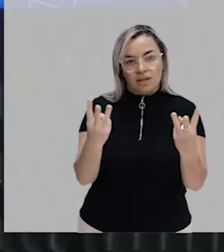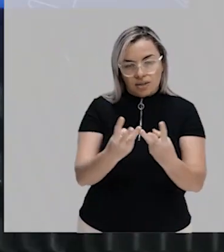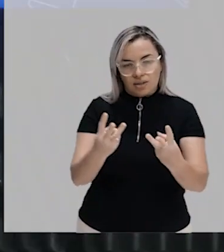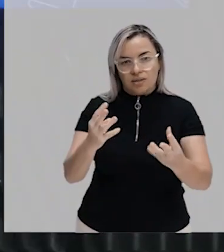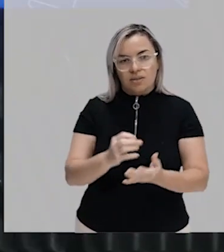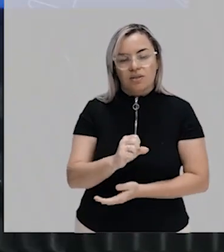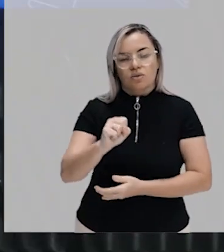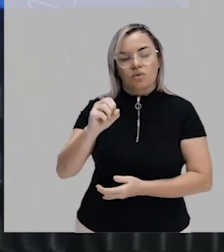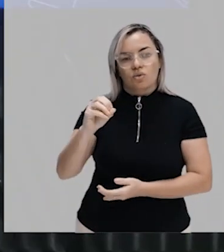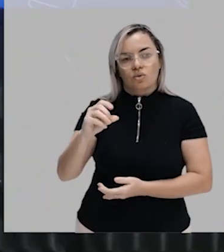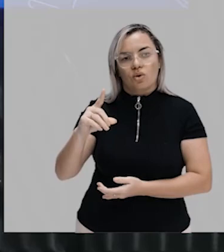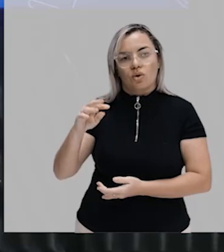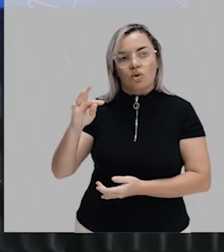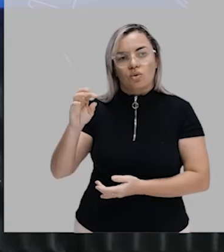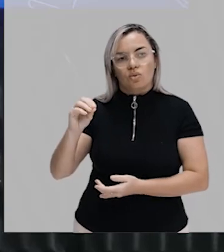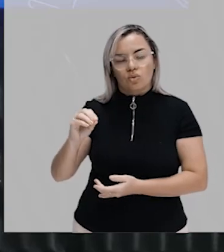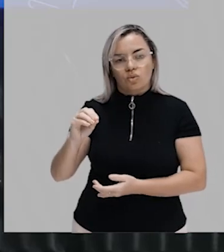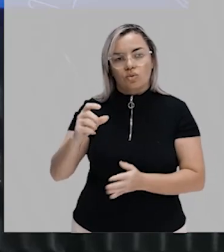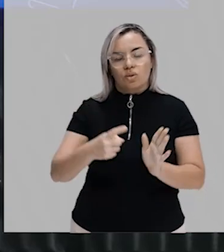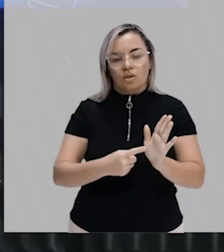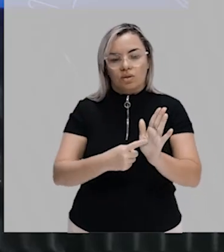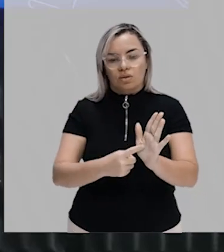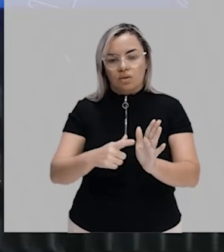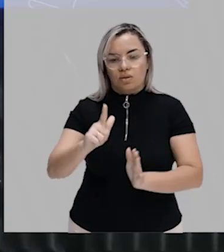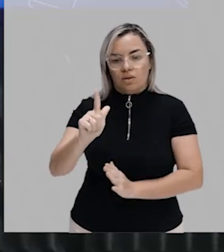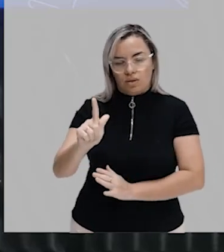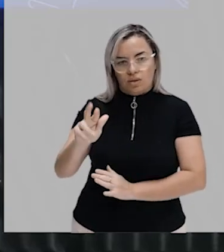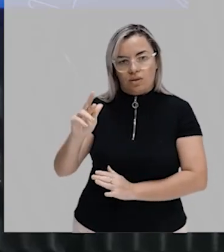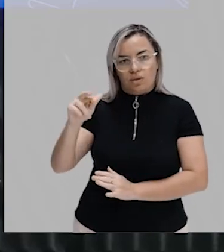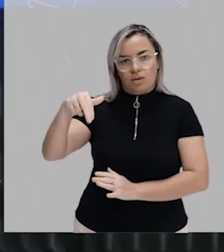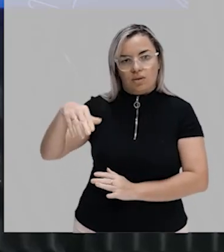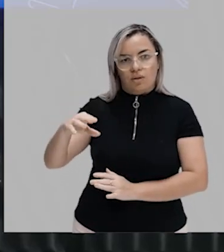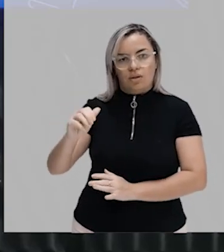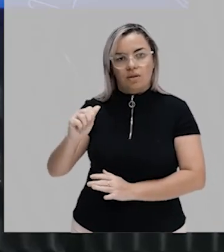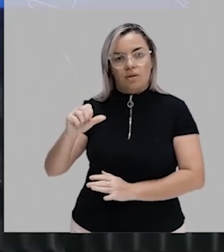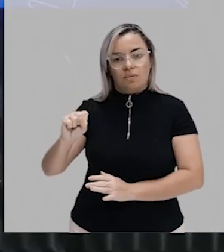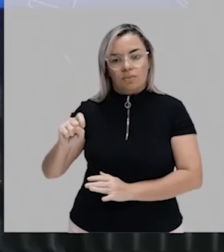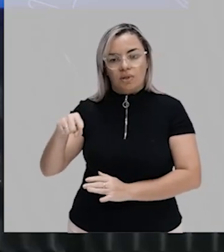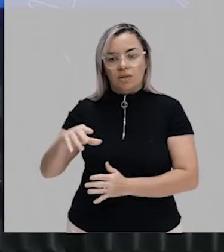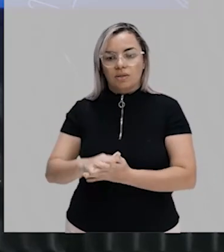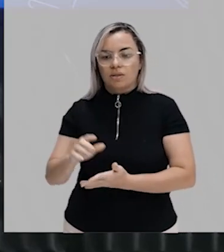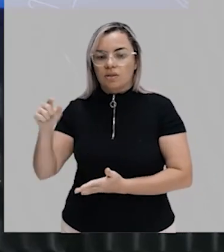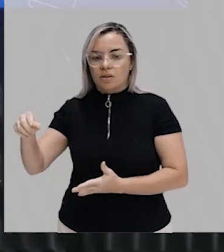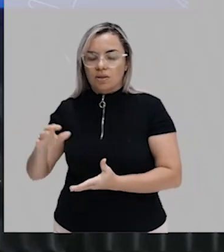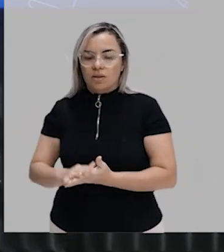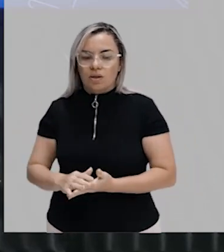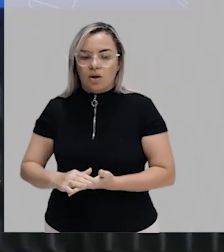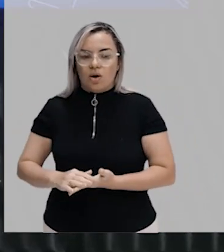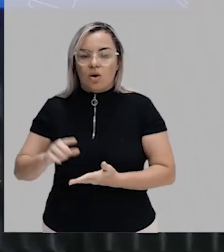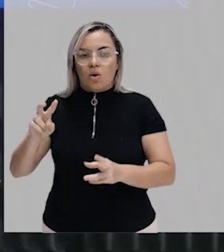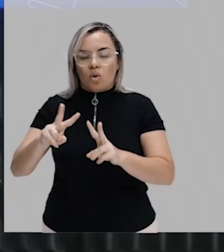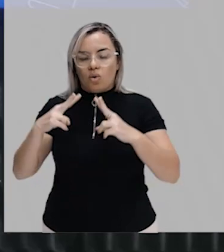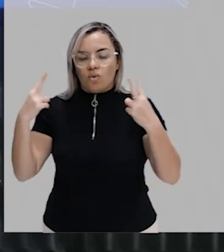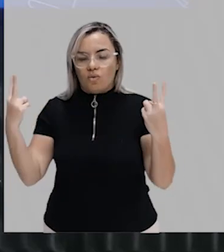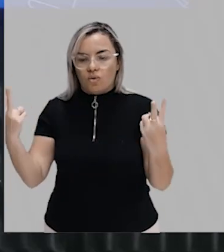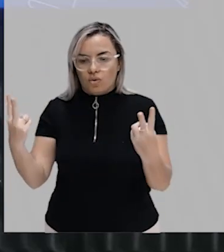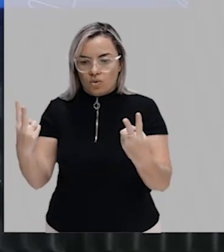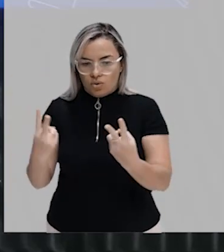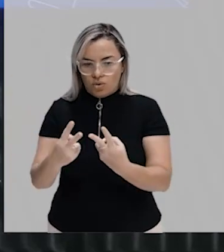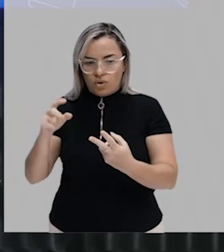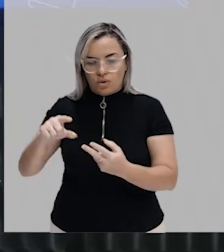da solução tem que estar expresso em litros. Por isso, a gente também chama esse tipo de